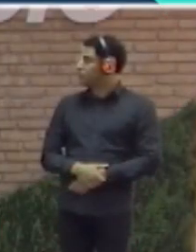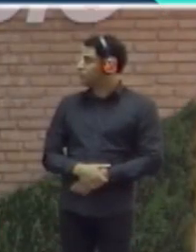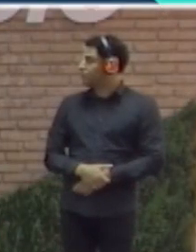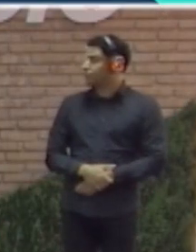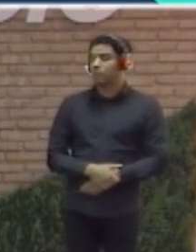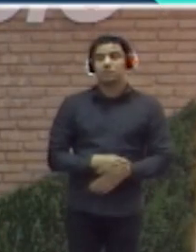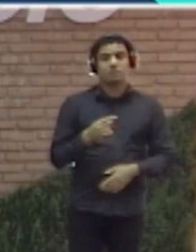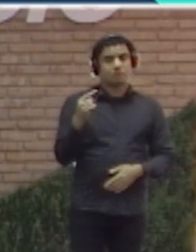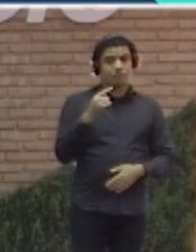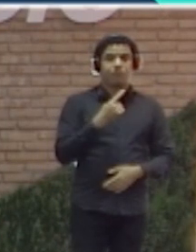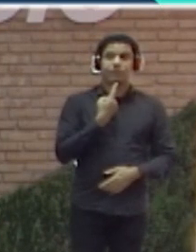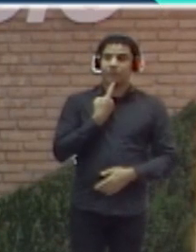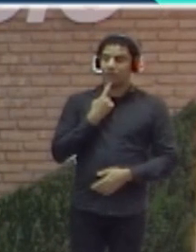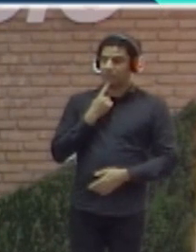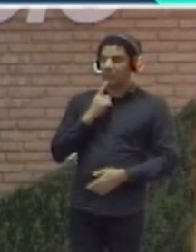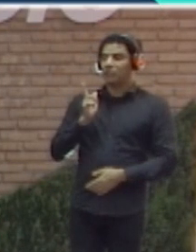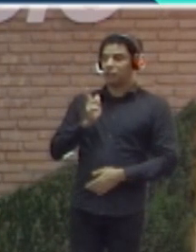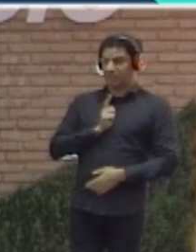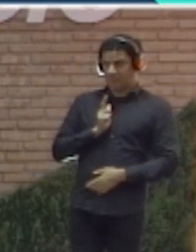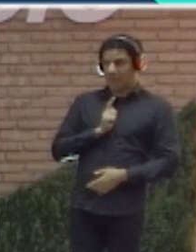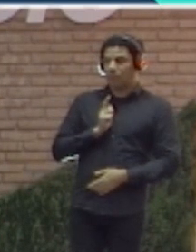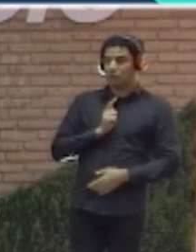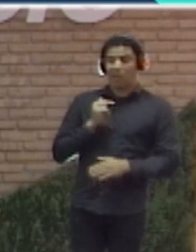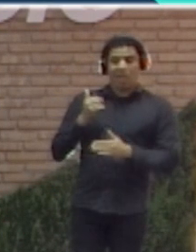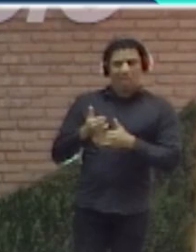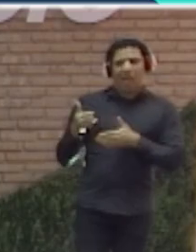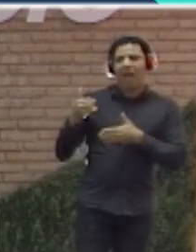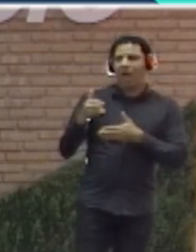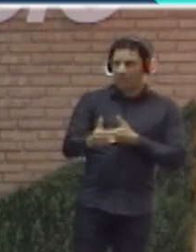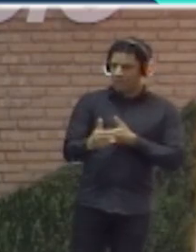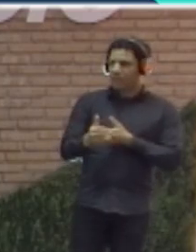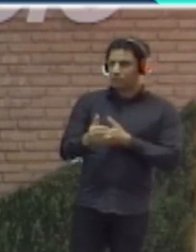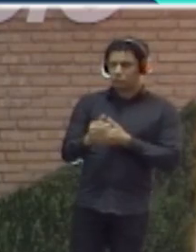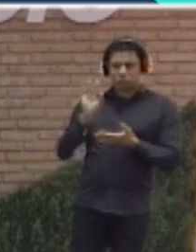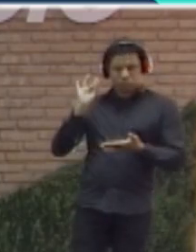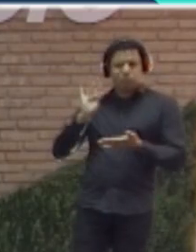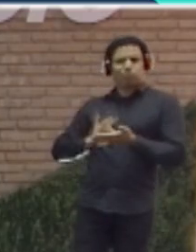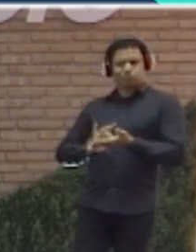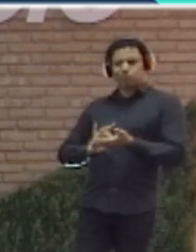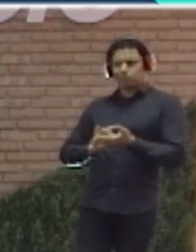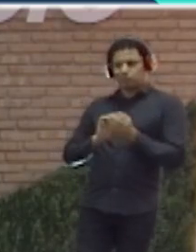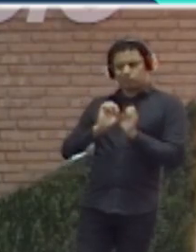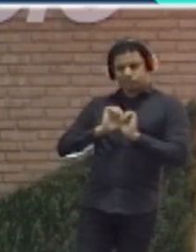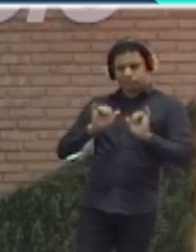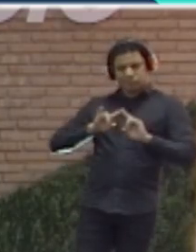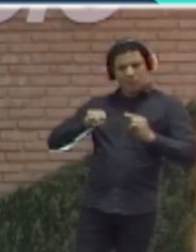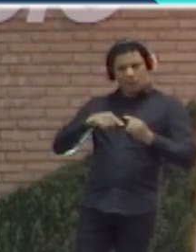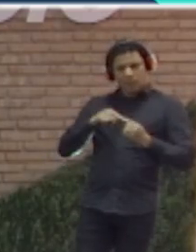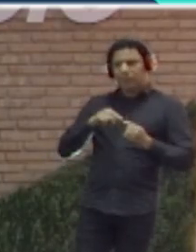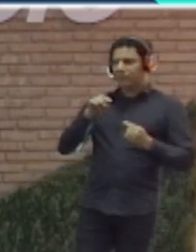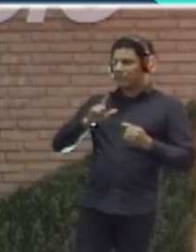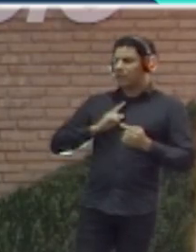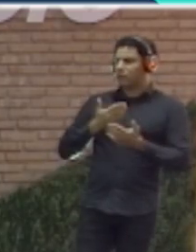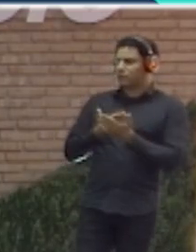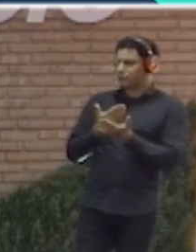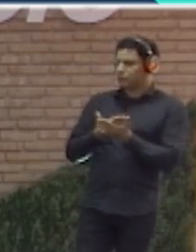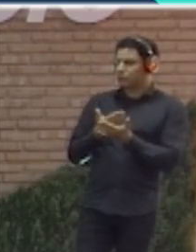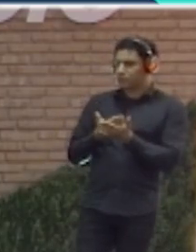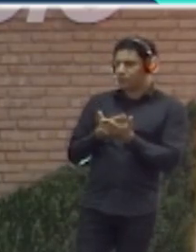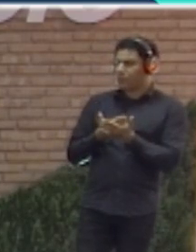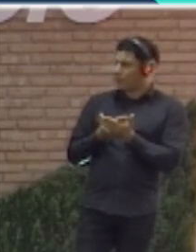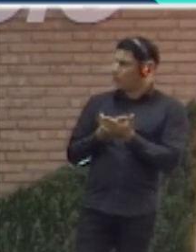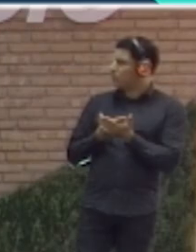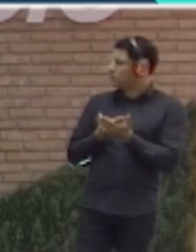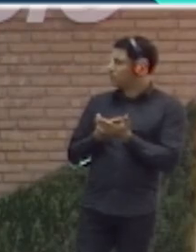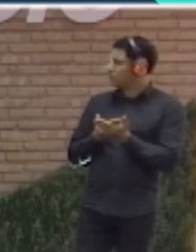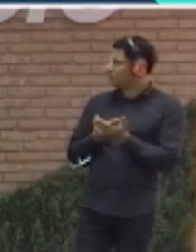Na Finlândia, nós temos tido grandes avanços em eficiência. Aqui eu tenho alguns estudos que foram conduzidos e